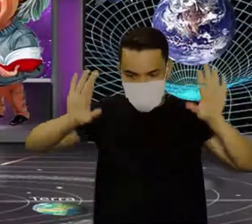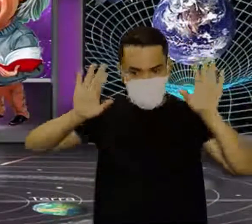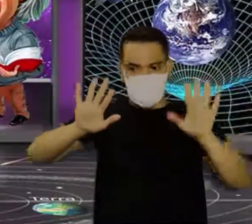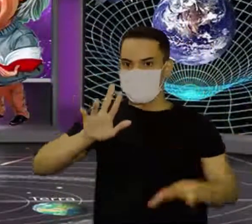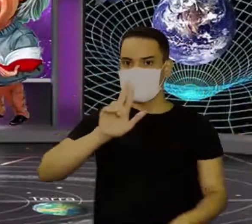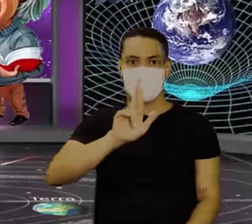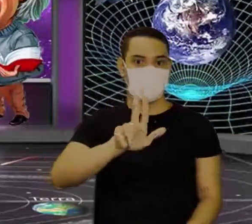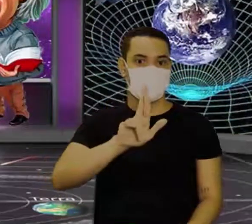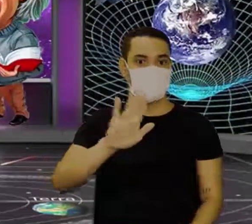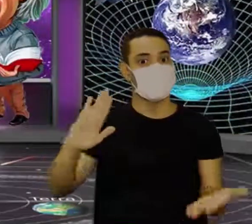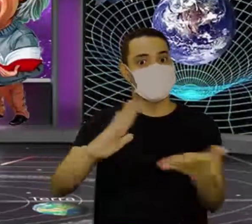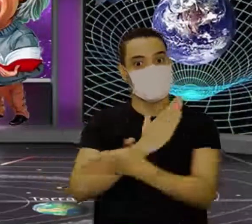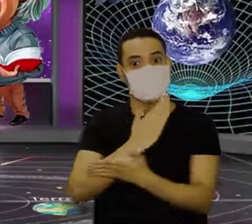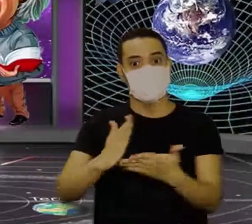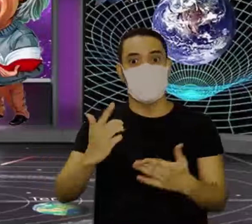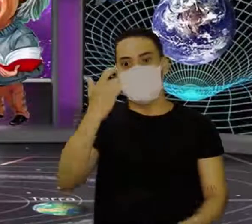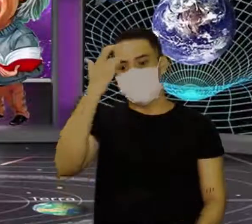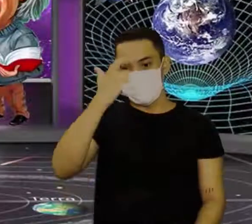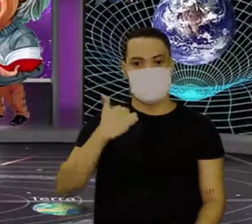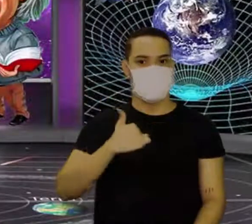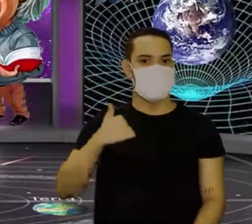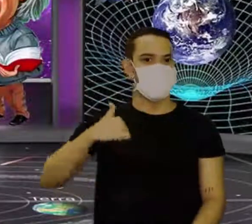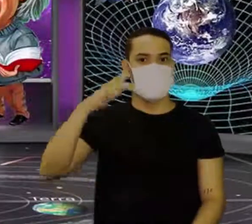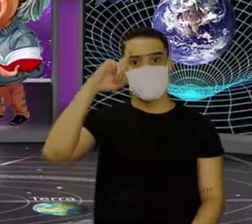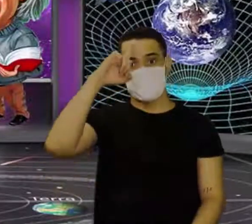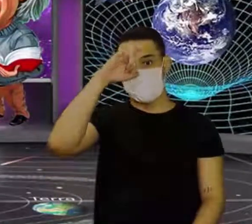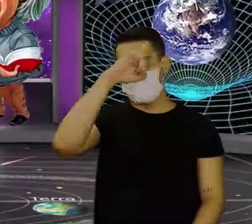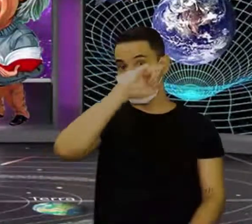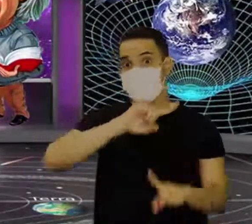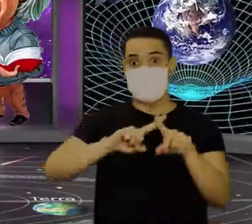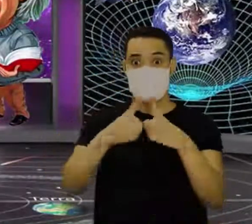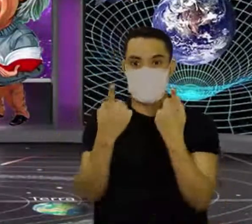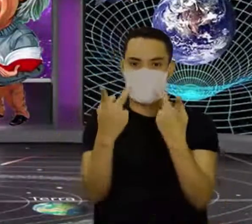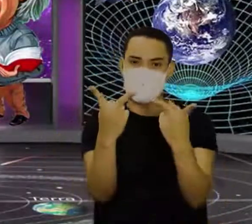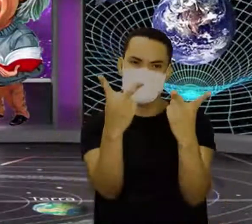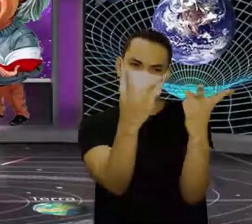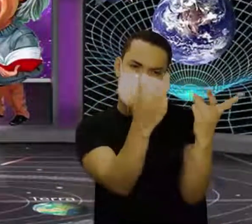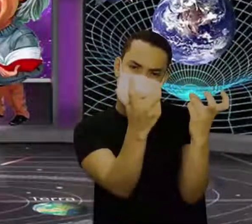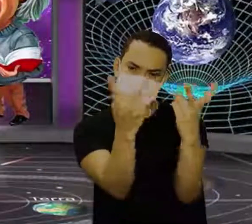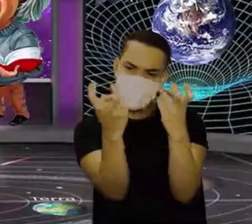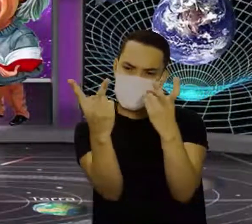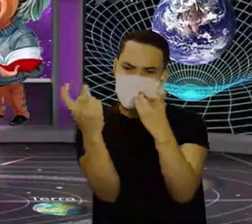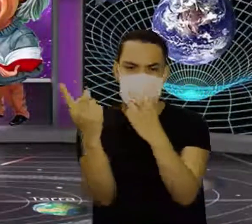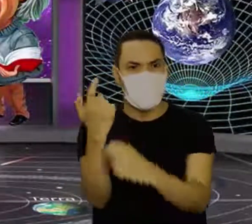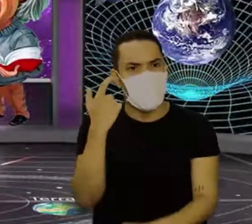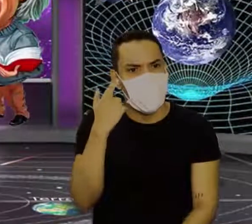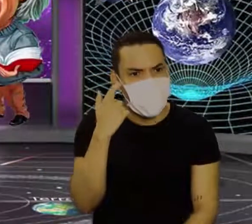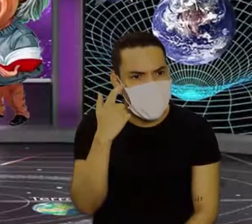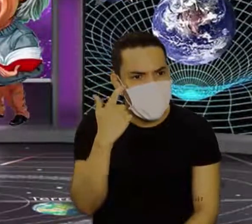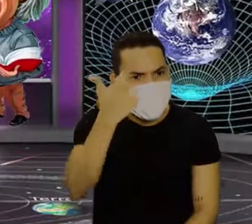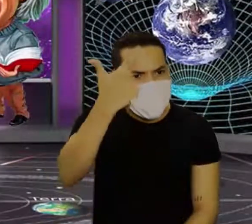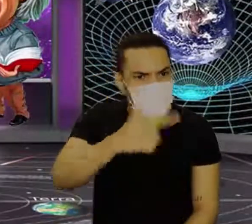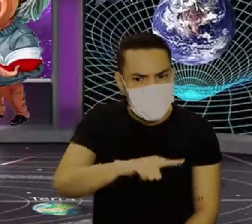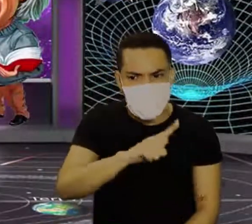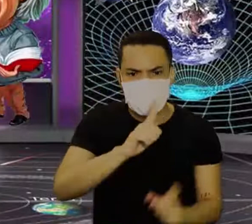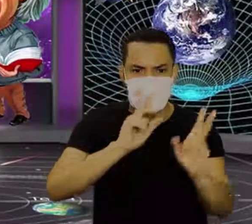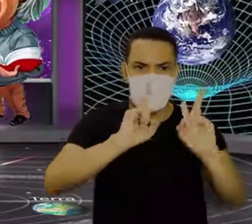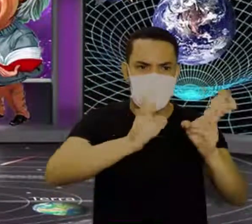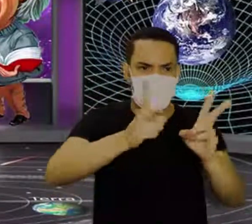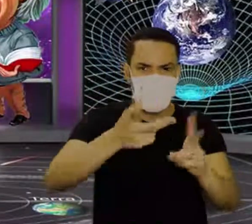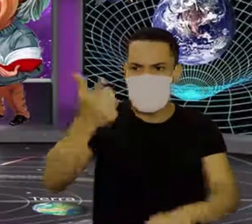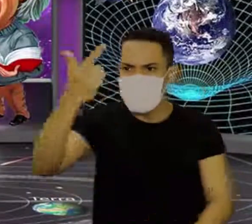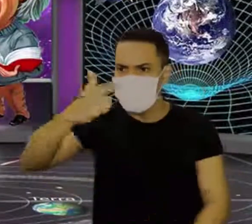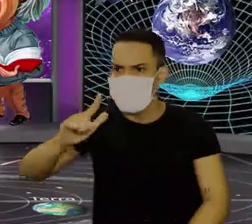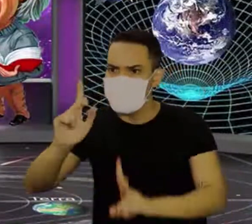fácil. Para alguns é mais difícil, principalmente para mim. Só que eu percebo padrões. O que é padrão? Repete sempre da mesma